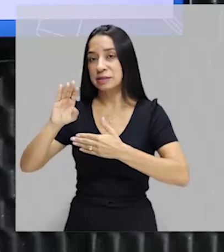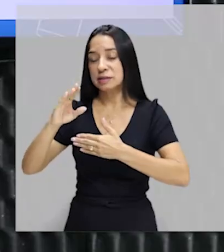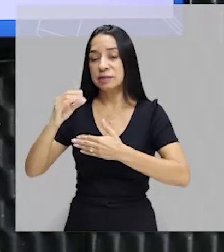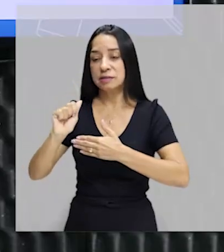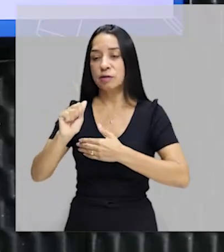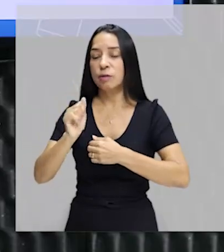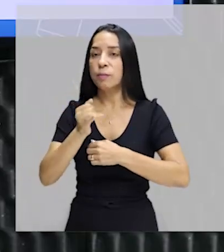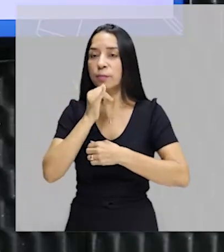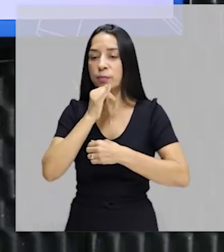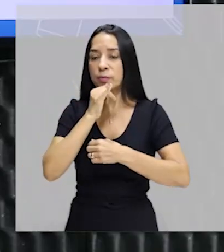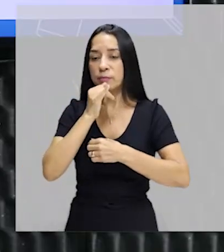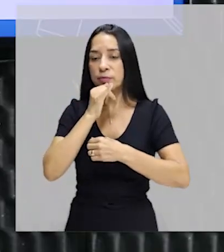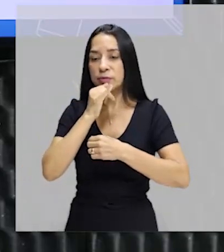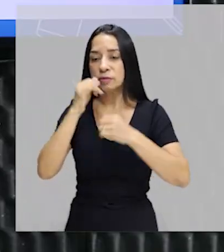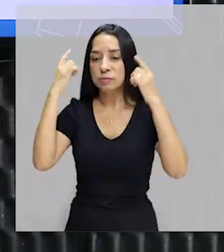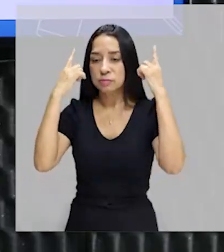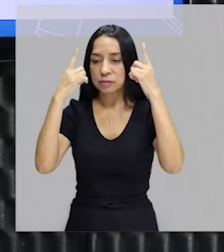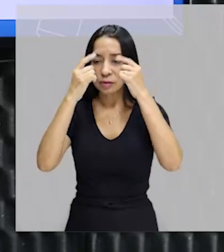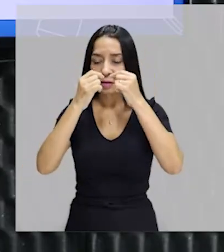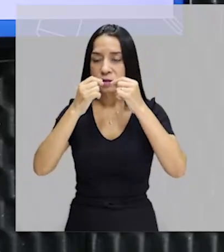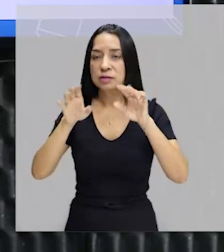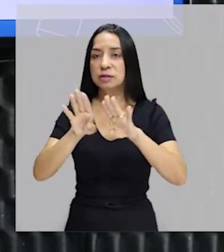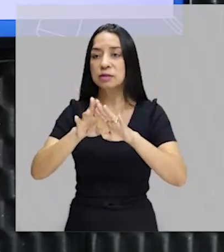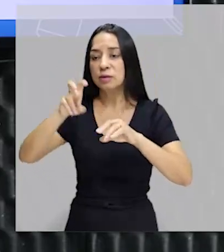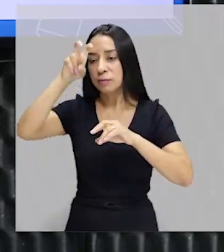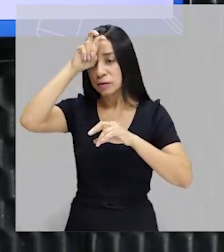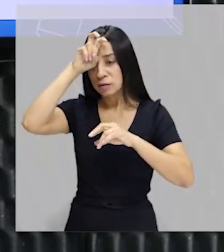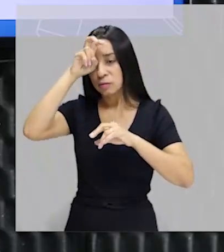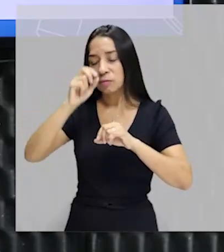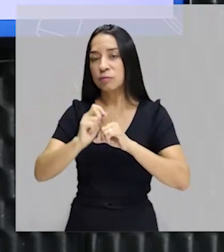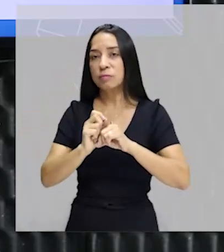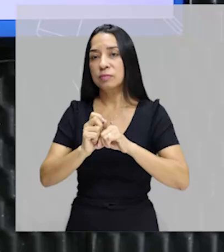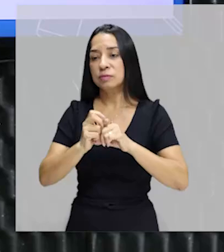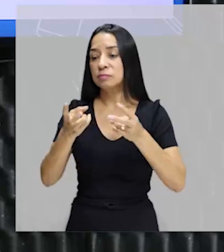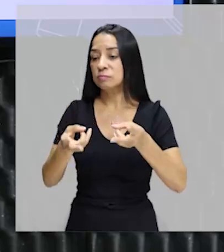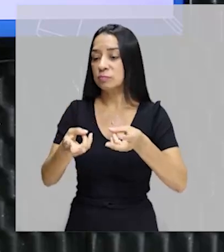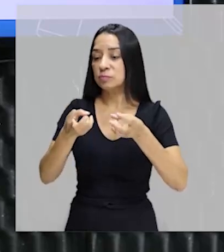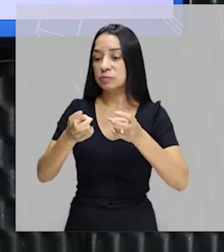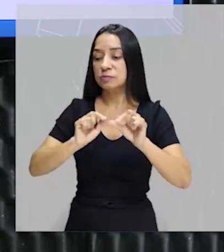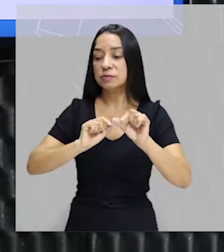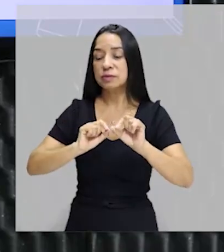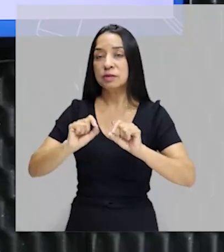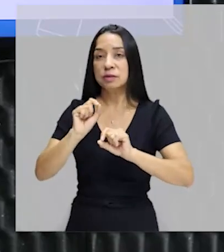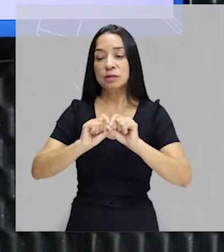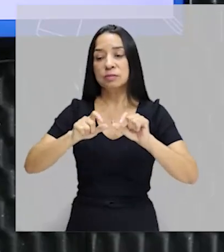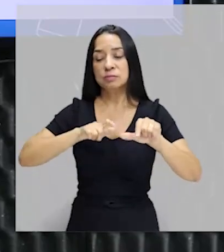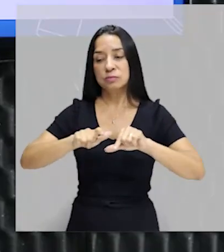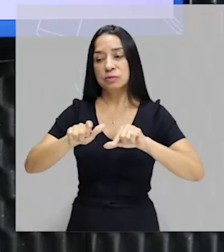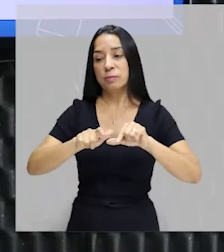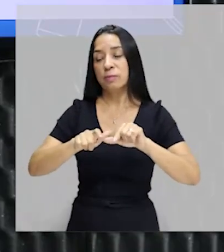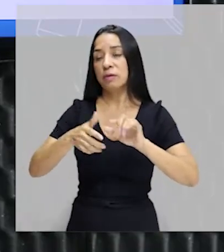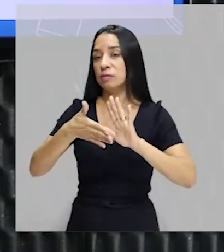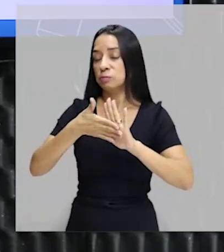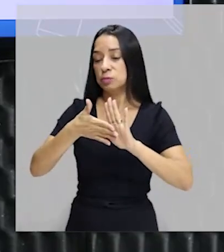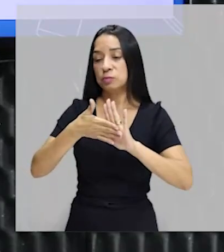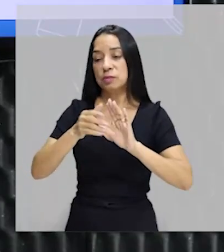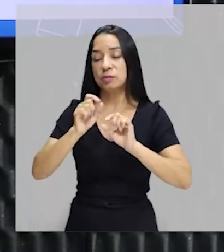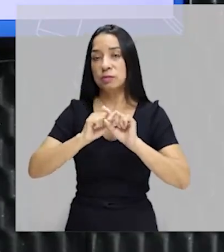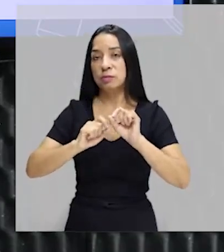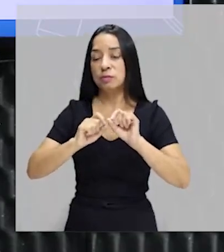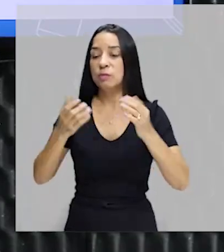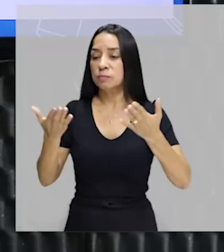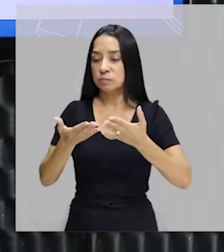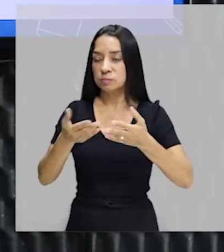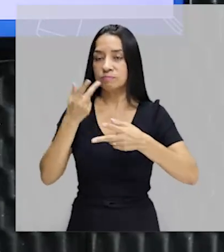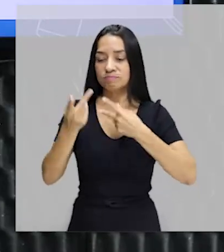Antiga, nós vamos observar que, por exemplo, o trabalho manual, e aqui está se falando do